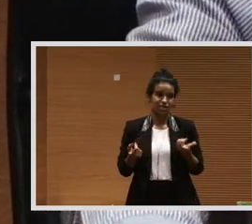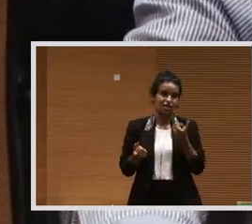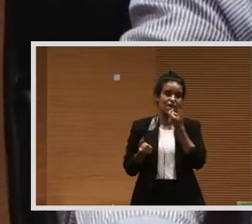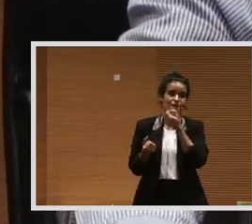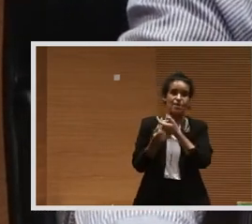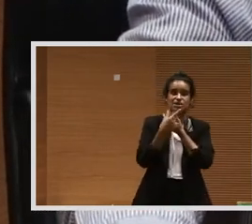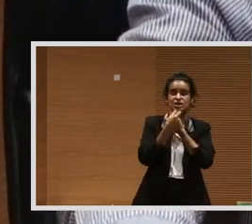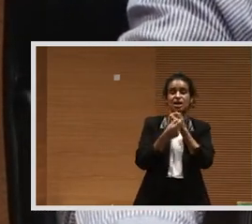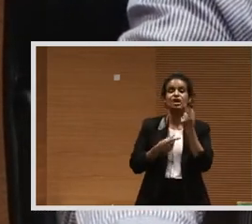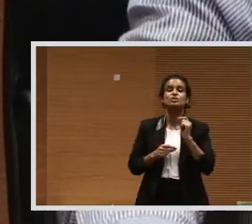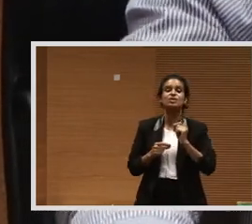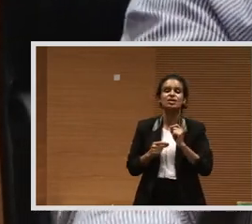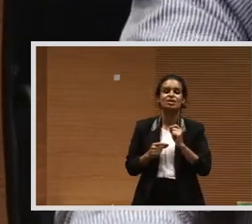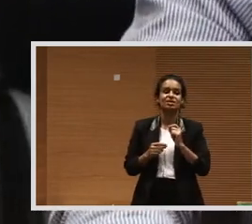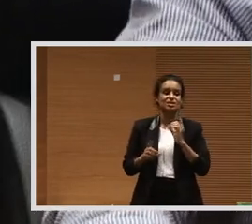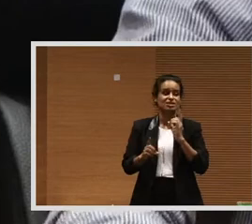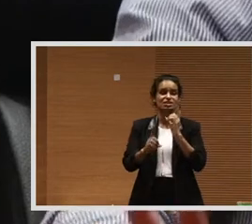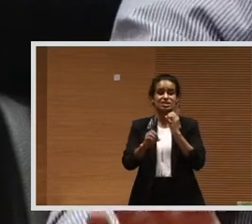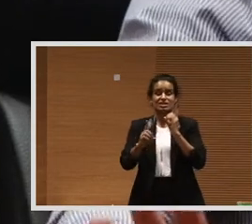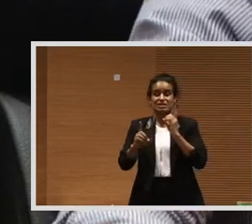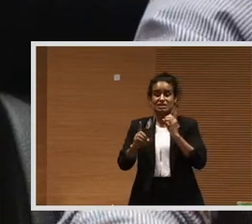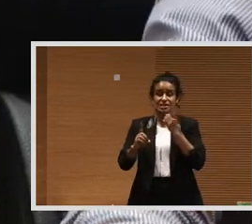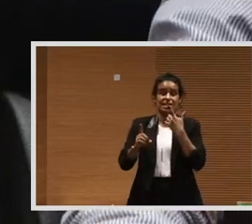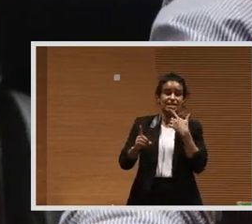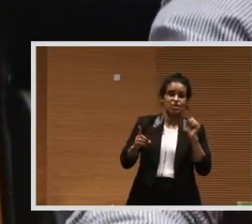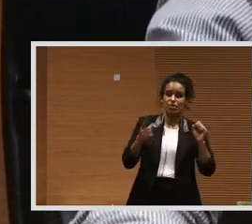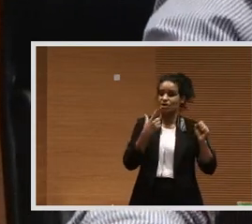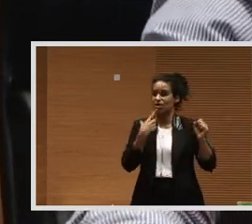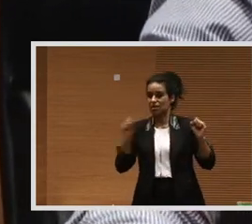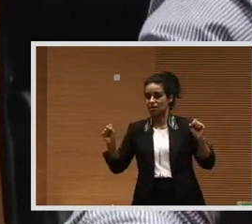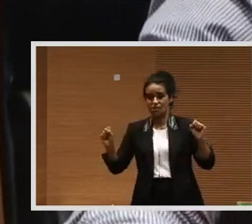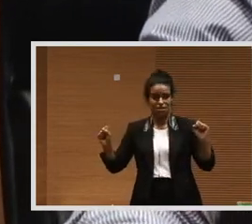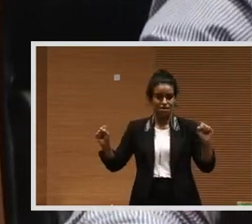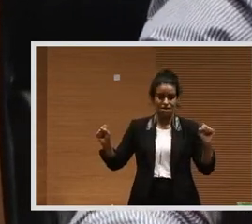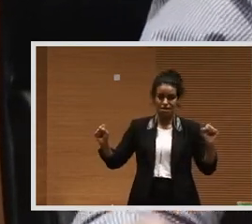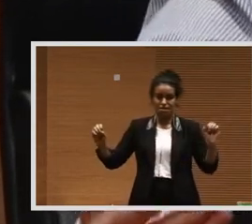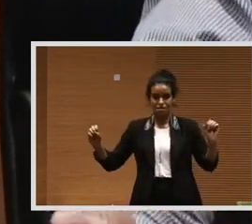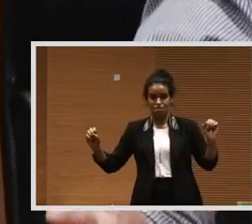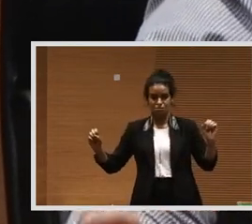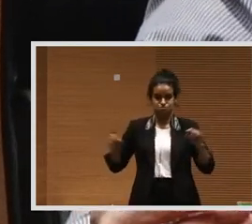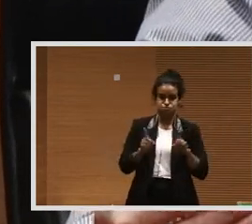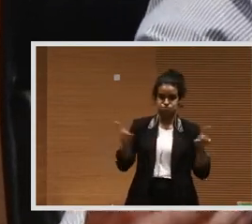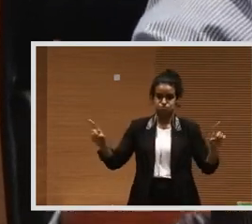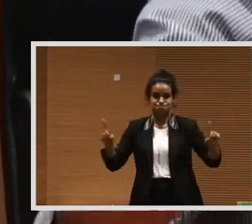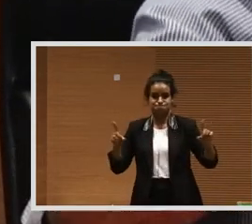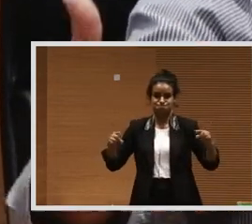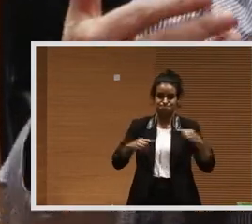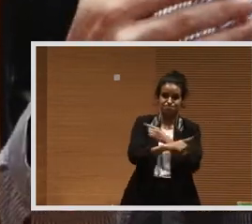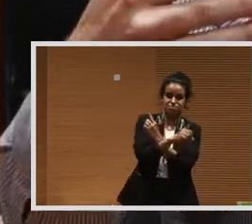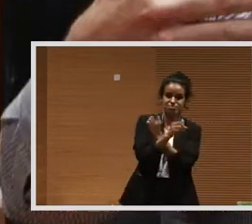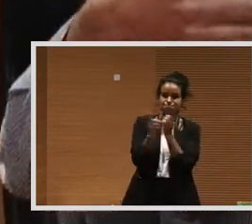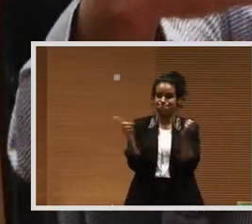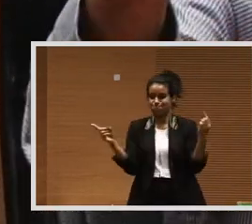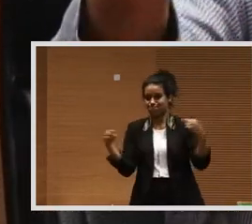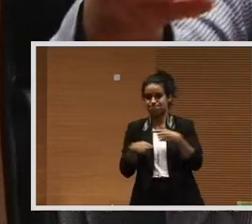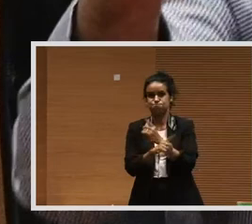dos desencontros linguísticos. Né? Eu acho que seria uma expressão que tentaria dar conta. E sim, eu acho que há